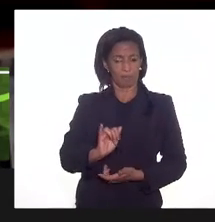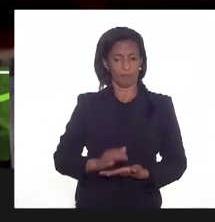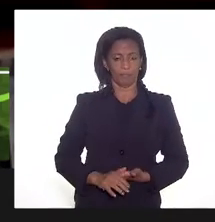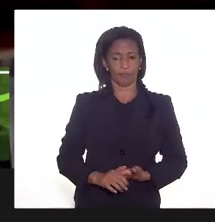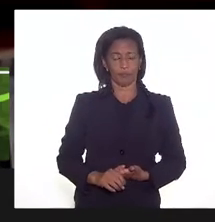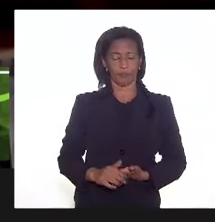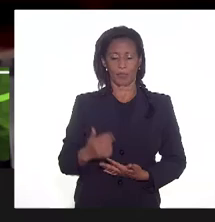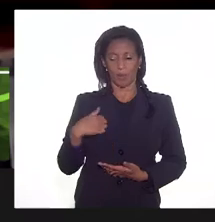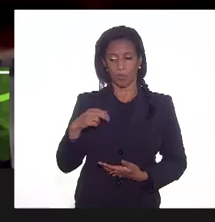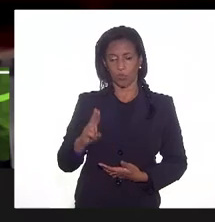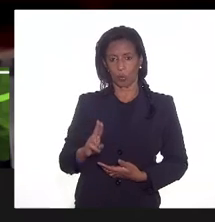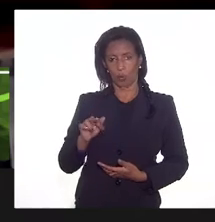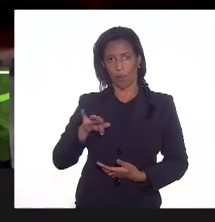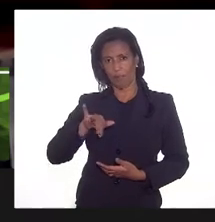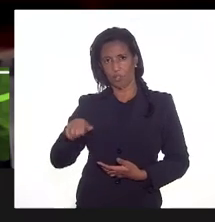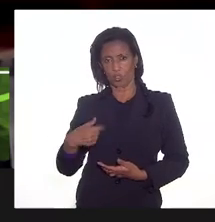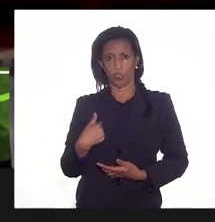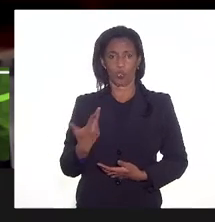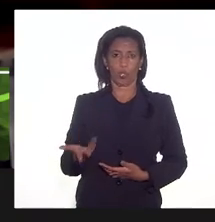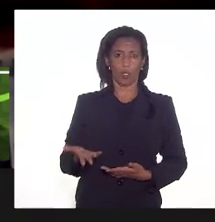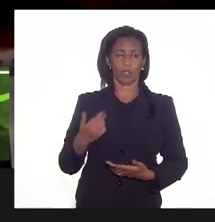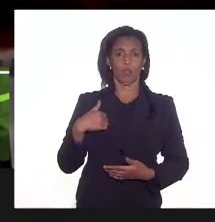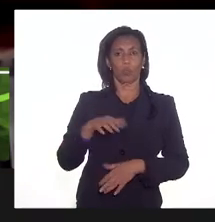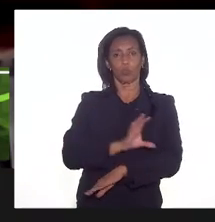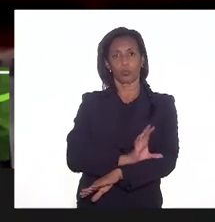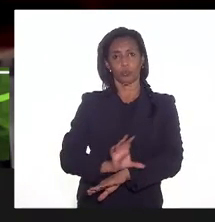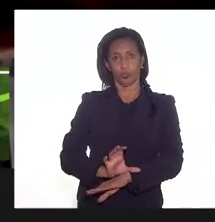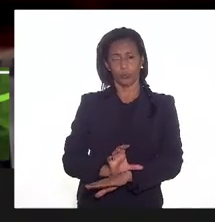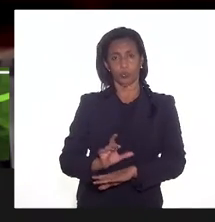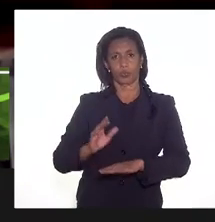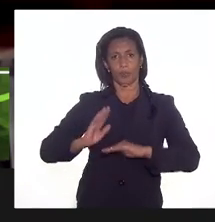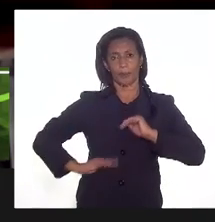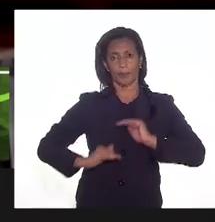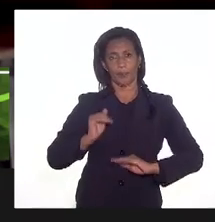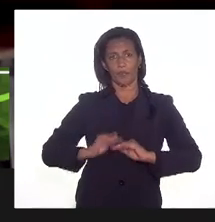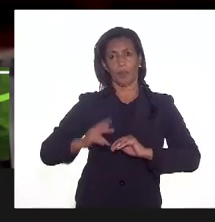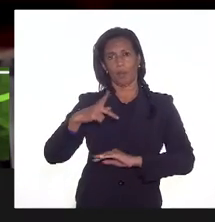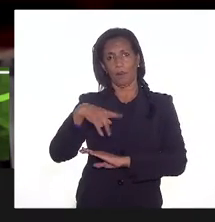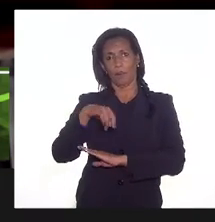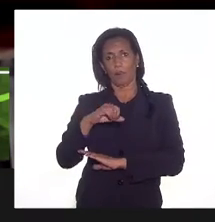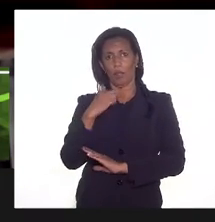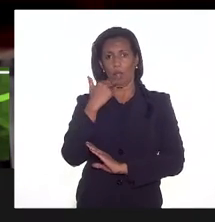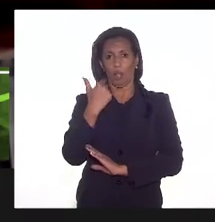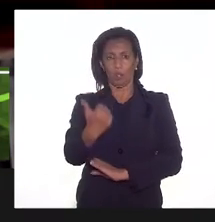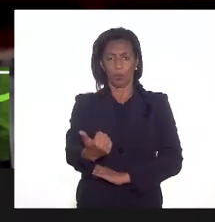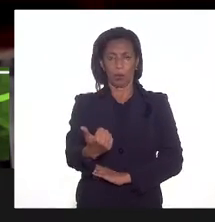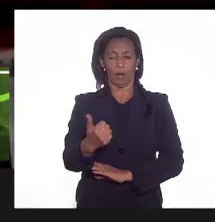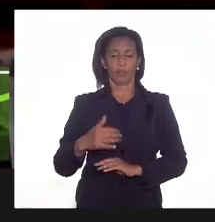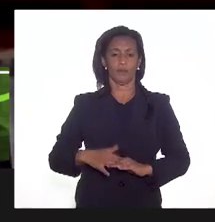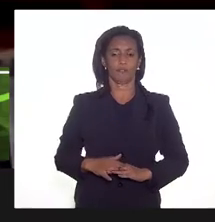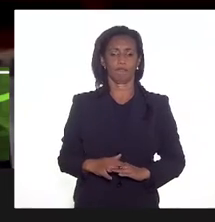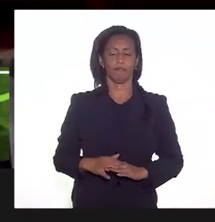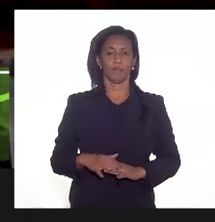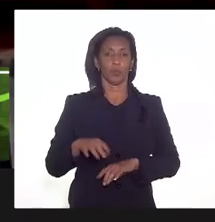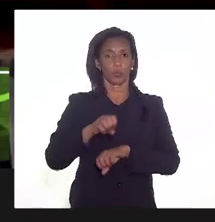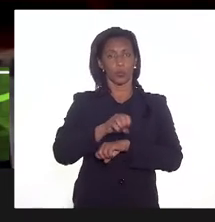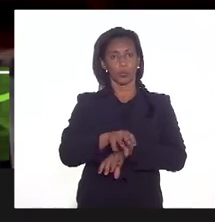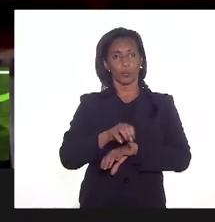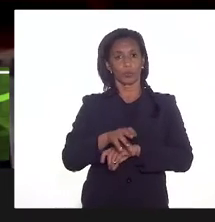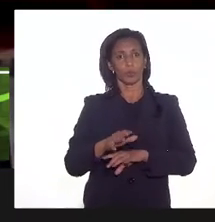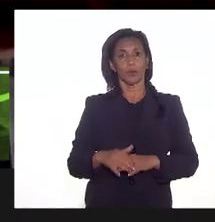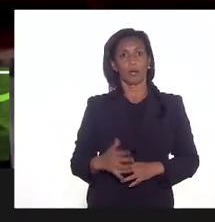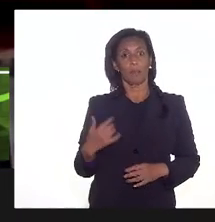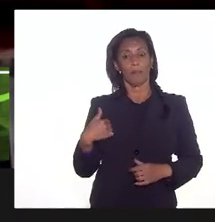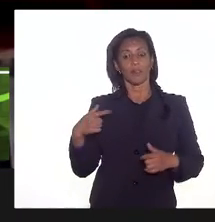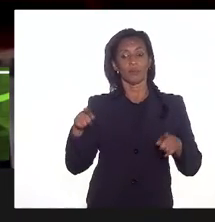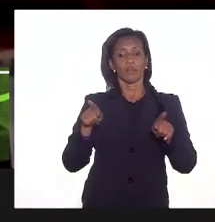IFRJ do curso bacharelado de profissão cultural caminho da pós-graduação de linguagens artísticas cultural e educação mas